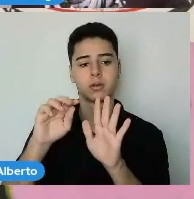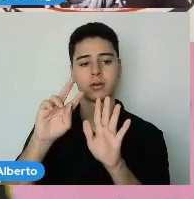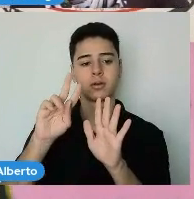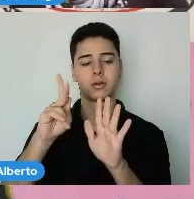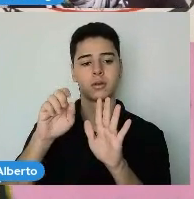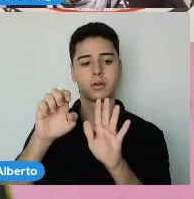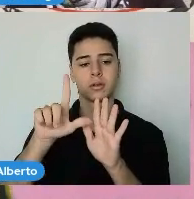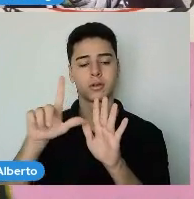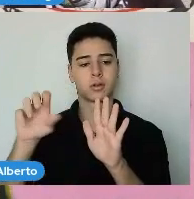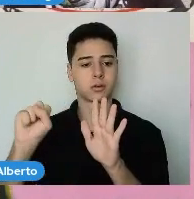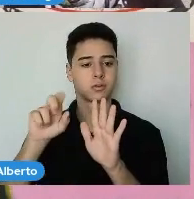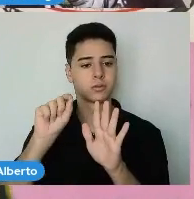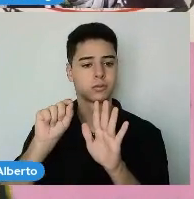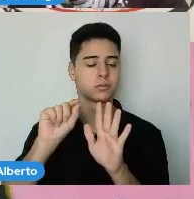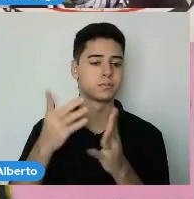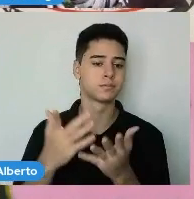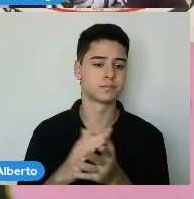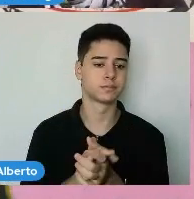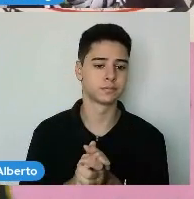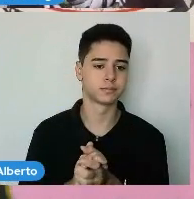ação no